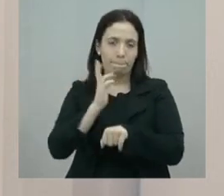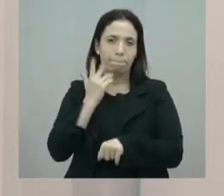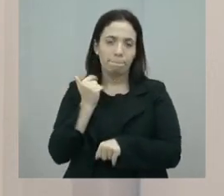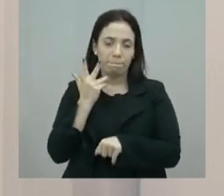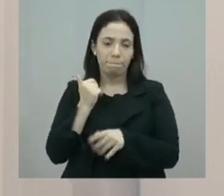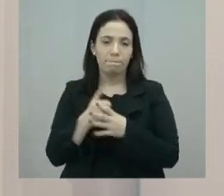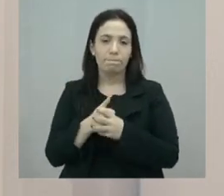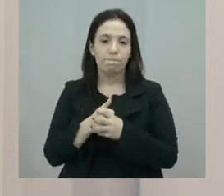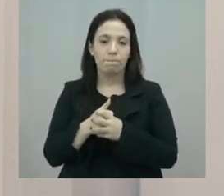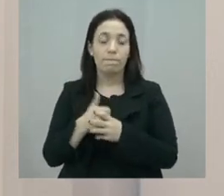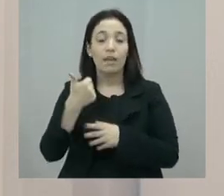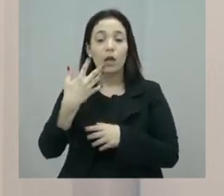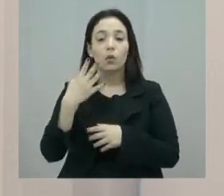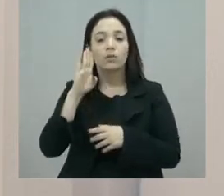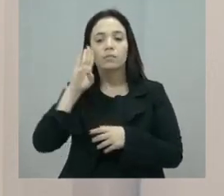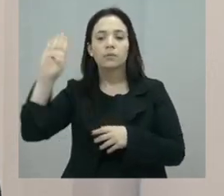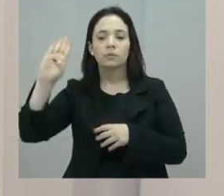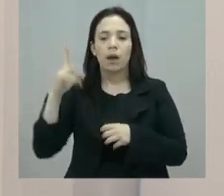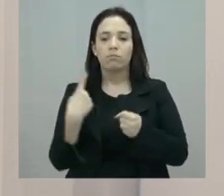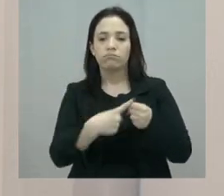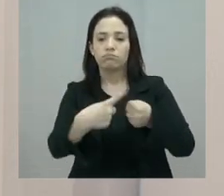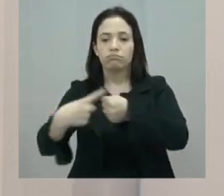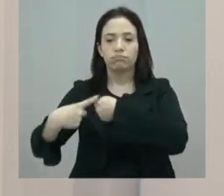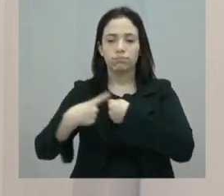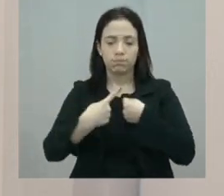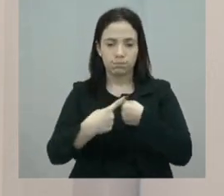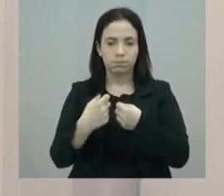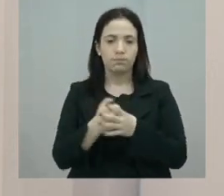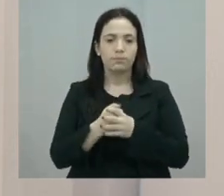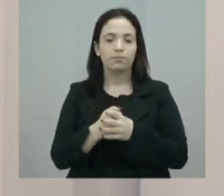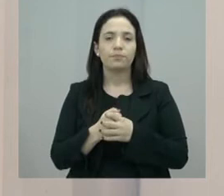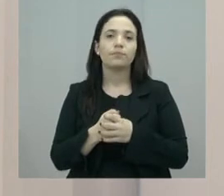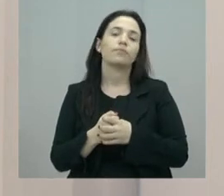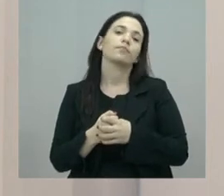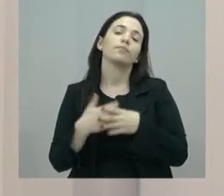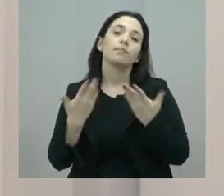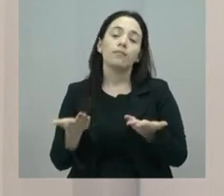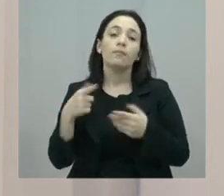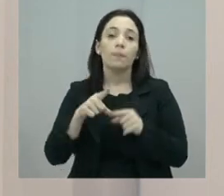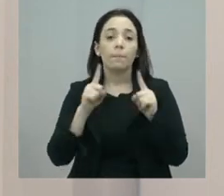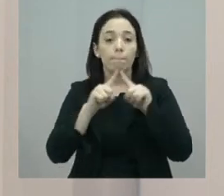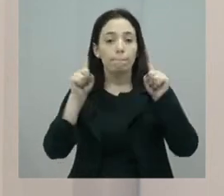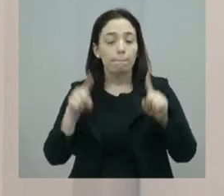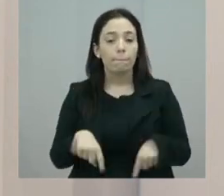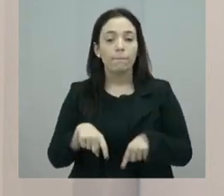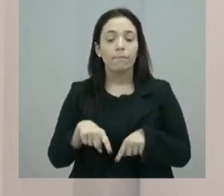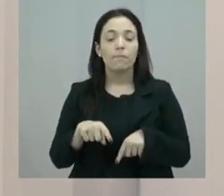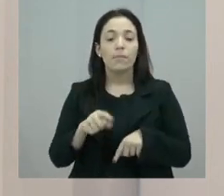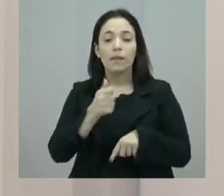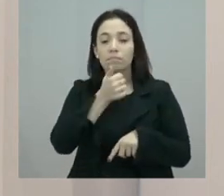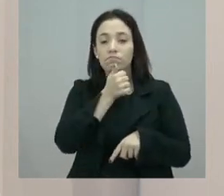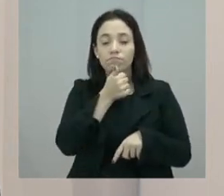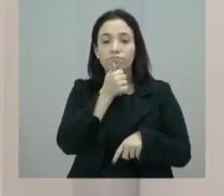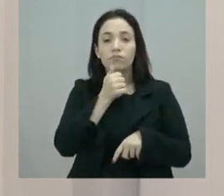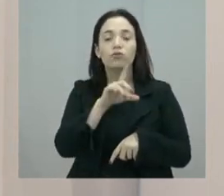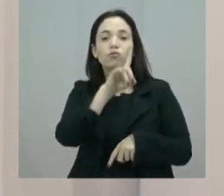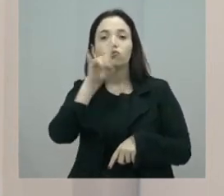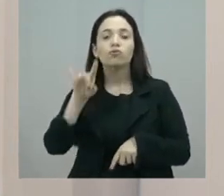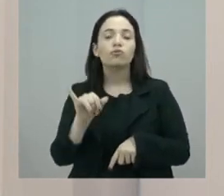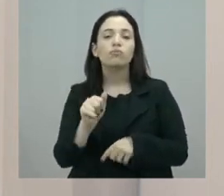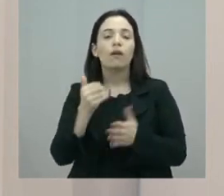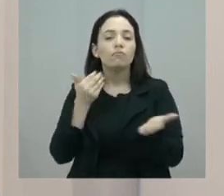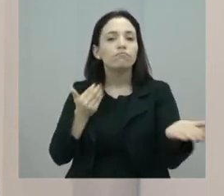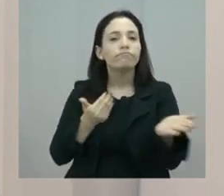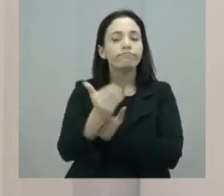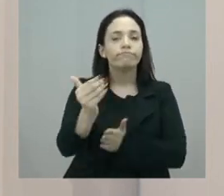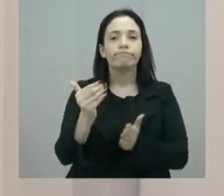nas 14 principais cidades do Estado, no interior do Estado. No entanto, esse projeto, nós ainda não temos uma data concreta em